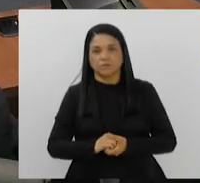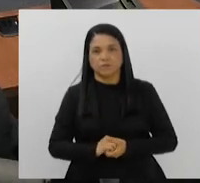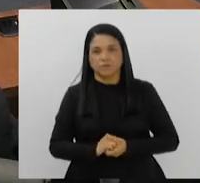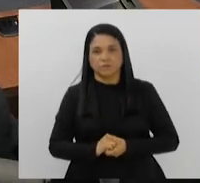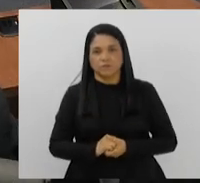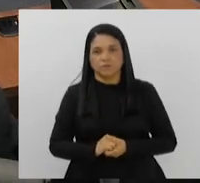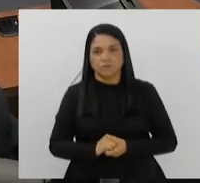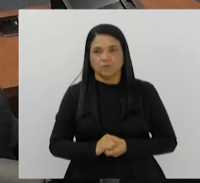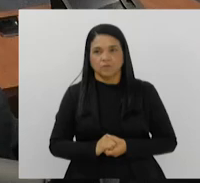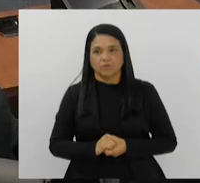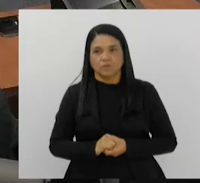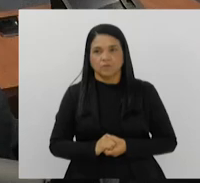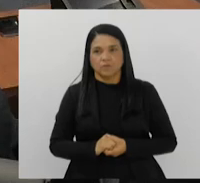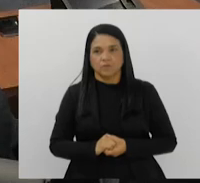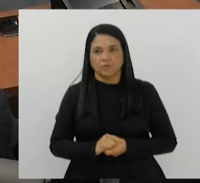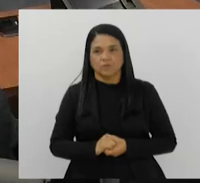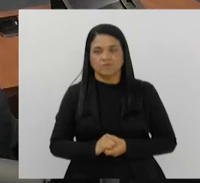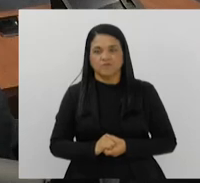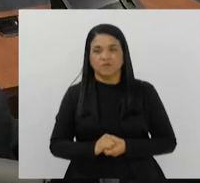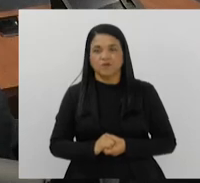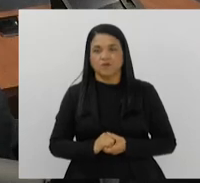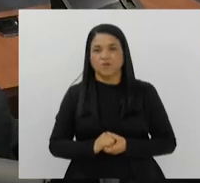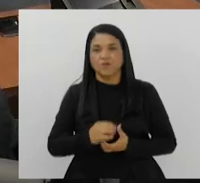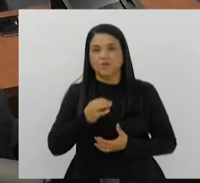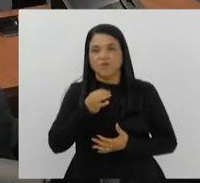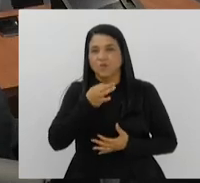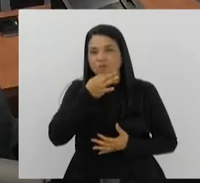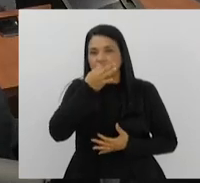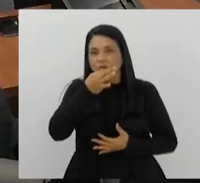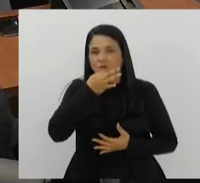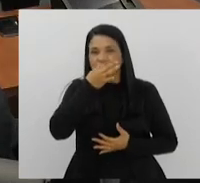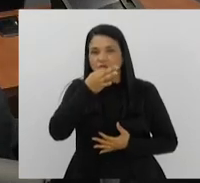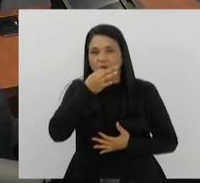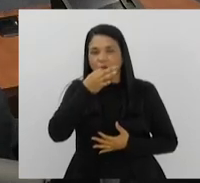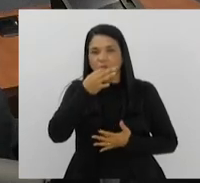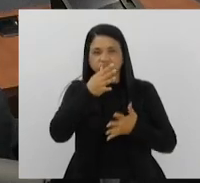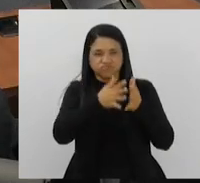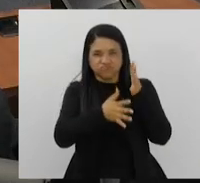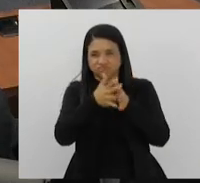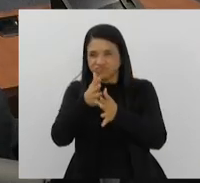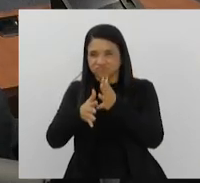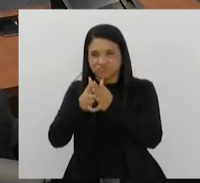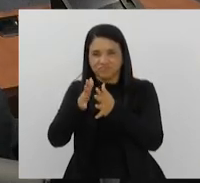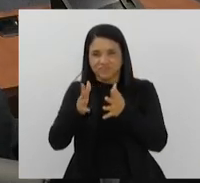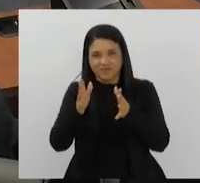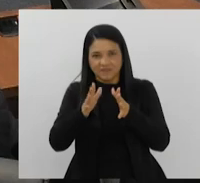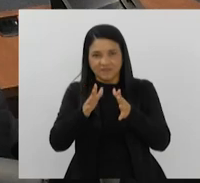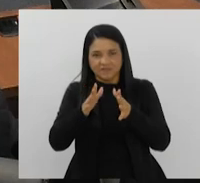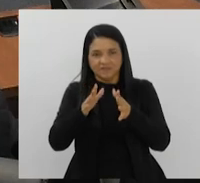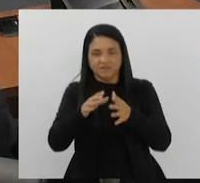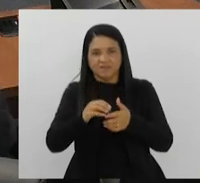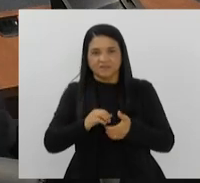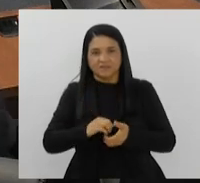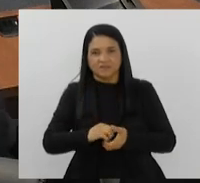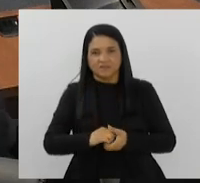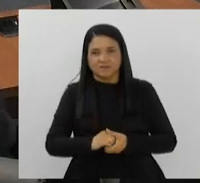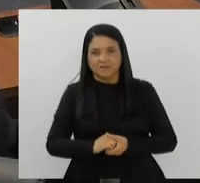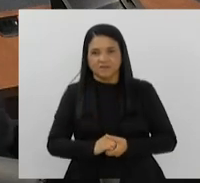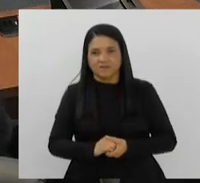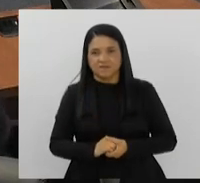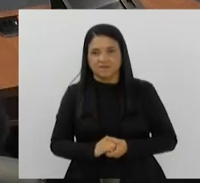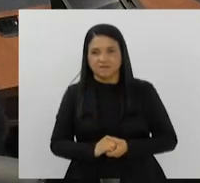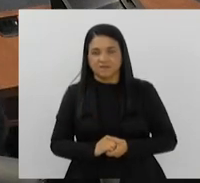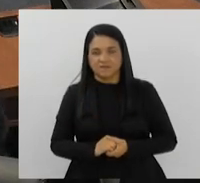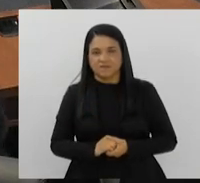Peraí, Rosenberg está com o microfone aberto. Quer falar, meu nosso nobre deputado Rosenberg? Estou ouvindo o negócio, vou liberar aqui o negócio para o Canela.